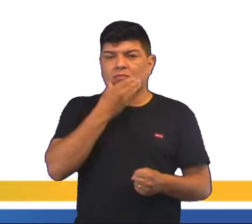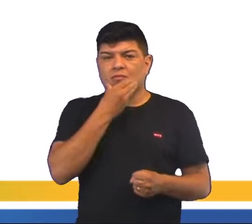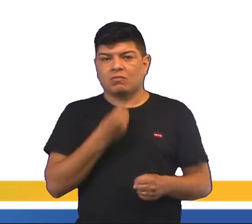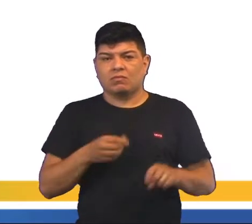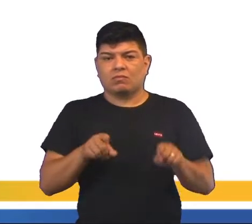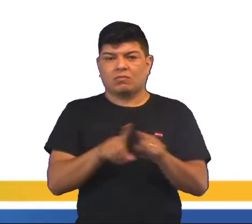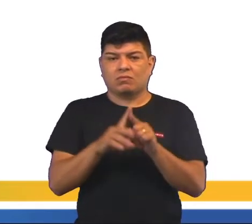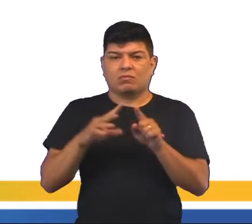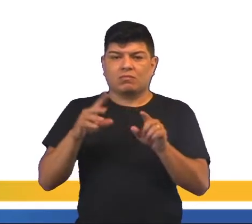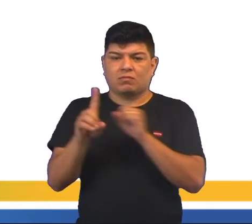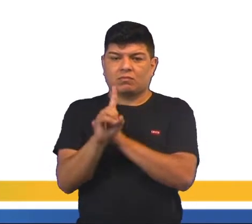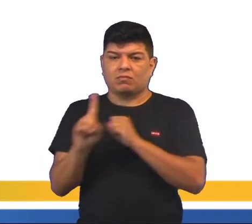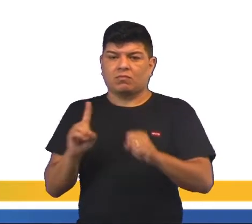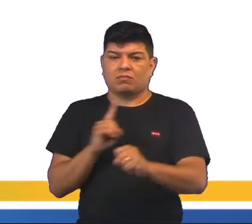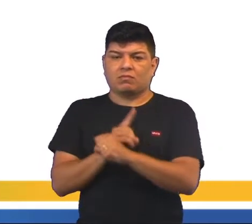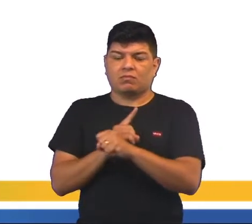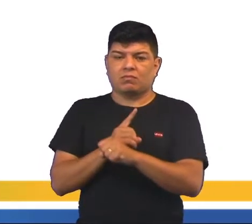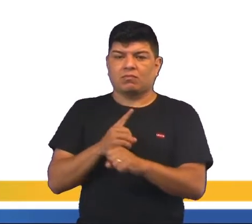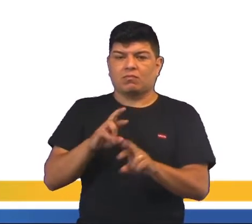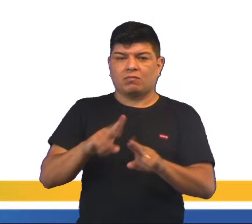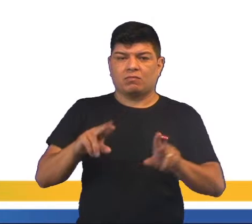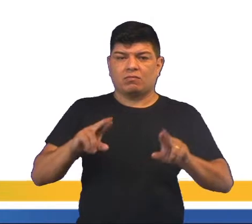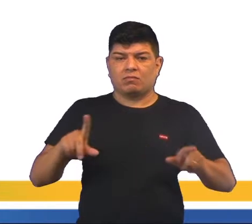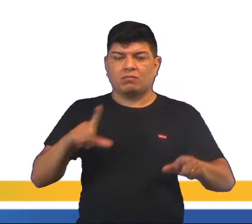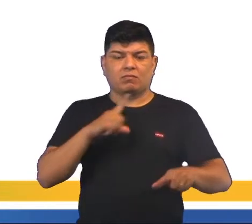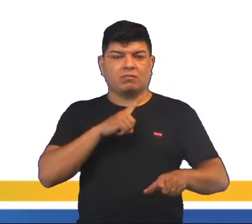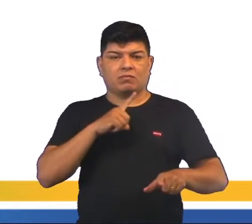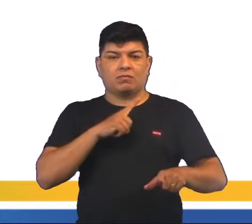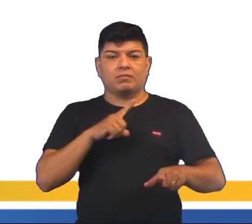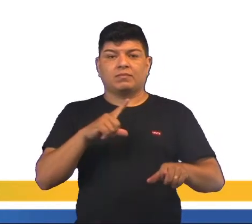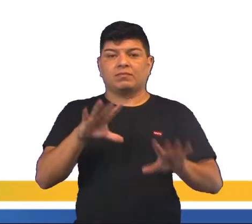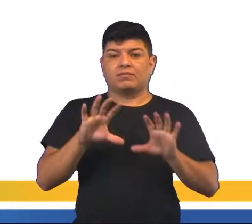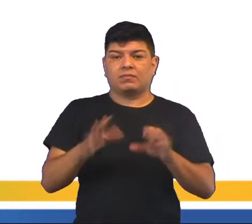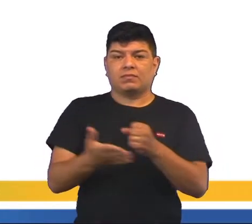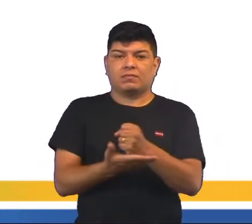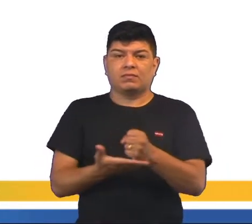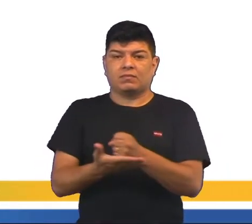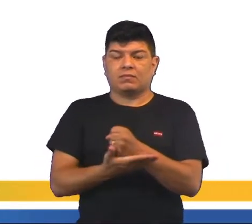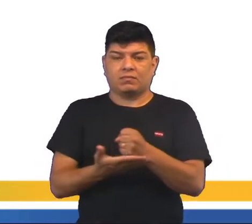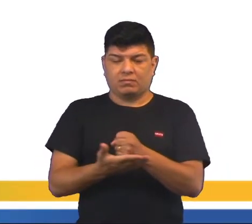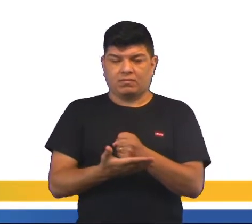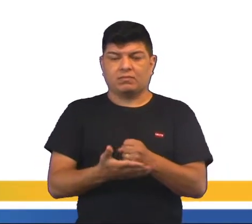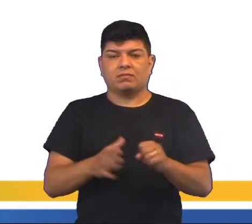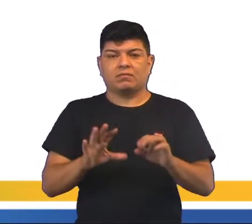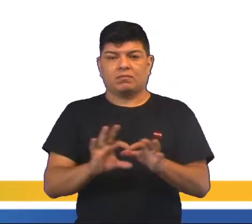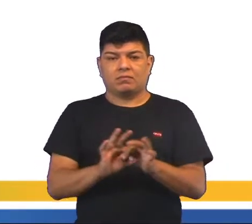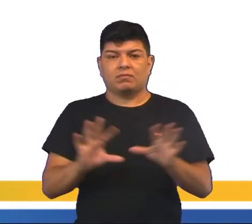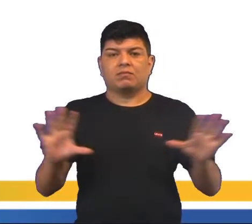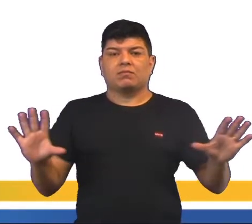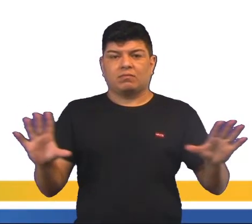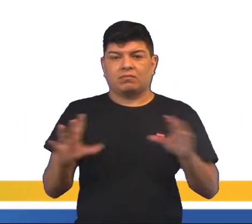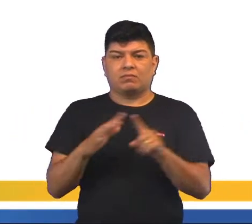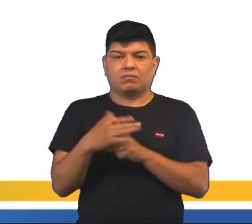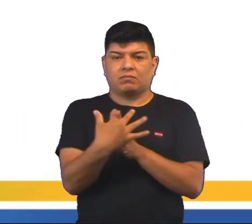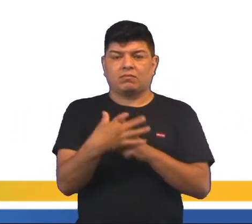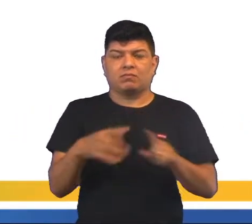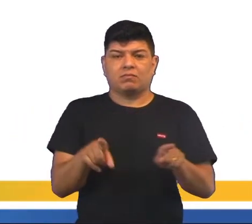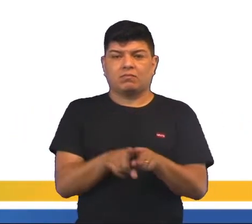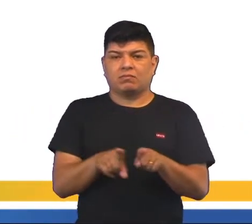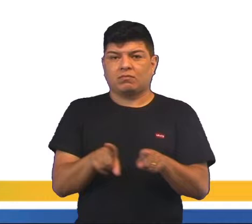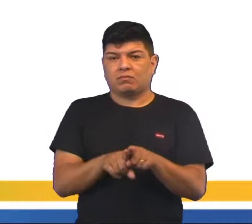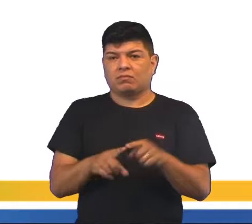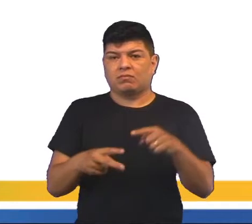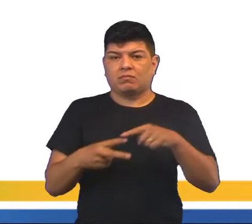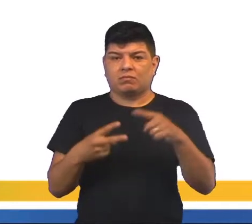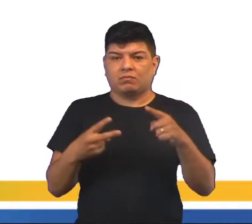homens em sociedade que estabelecia tais diferenciações. Tendo suas bases lançadas, liberalismo e socialismo vão